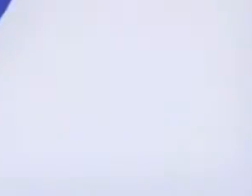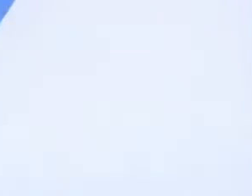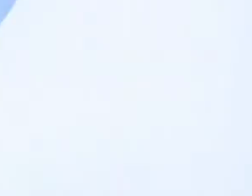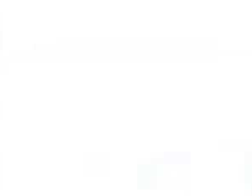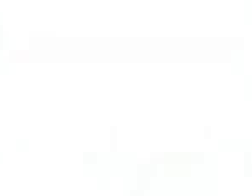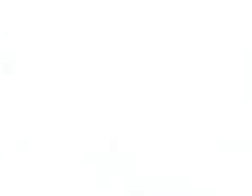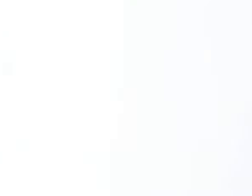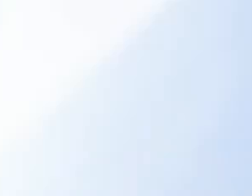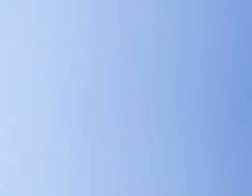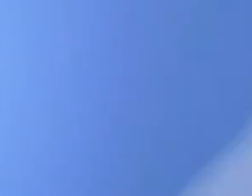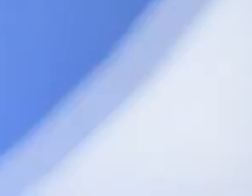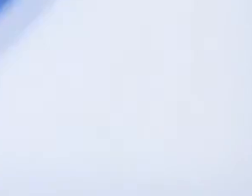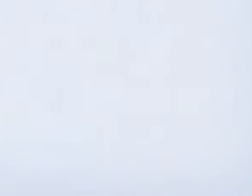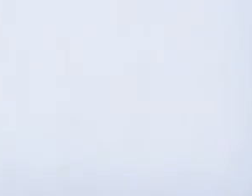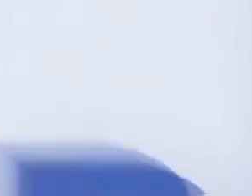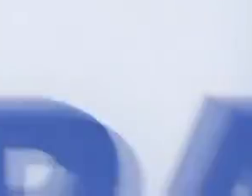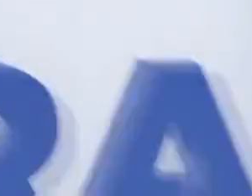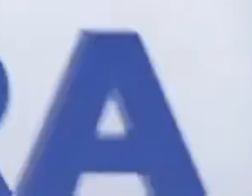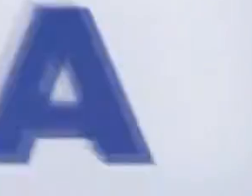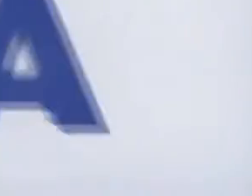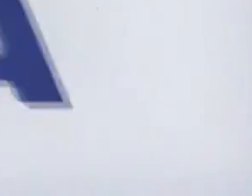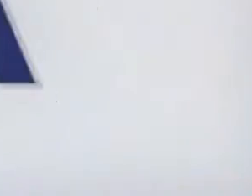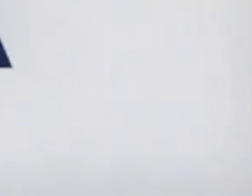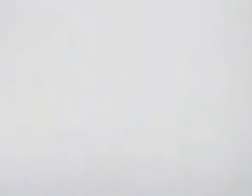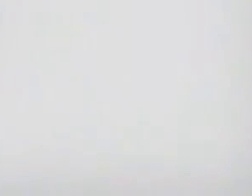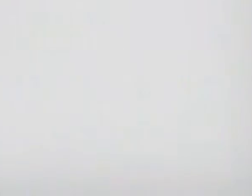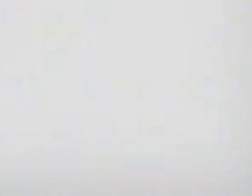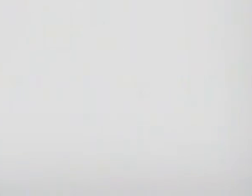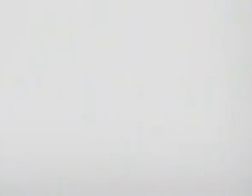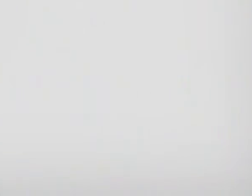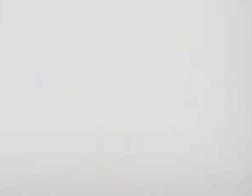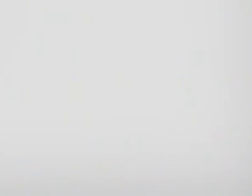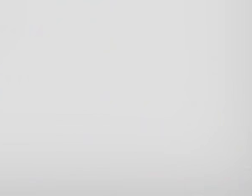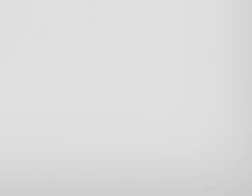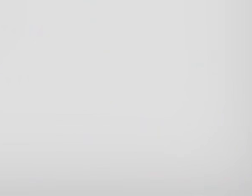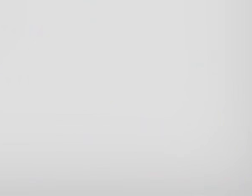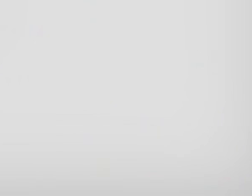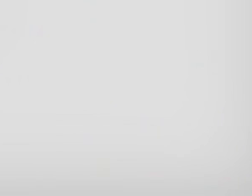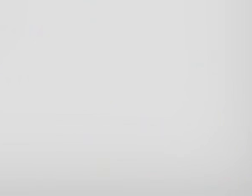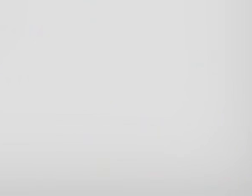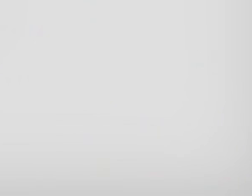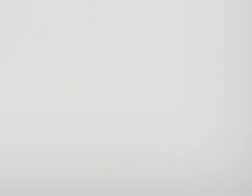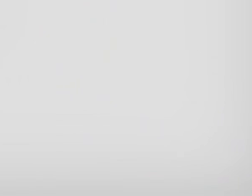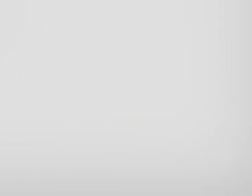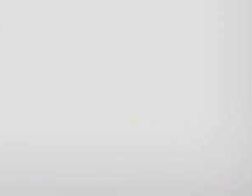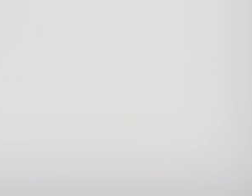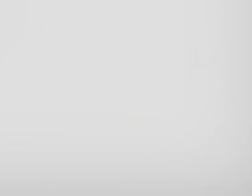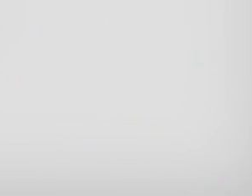TV Câmara, Campinas.